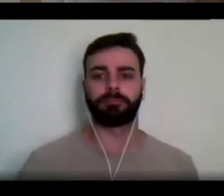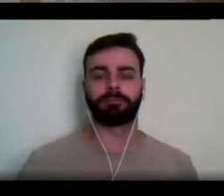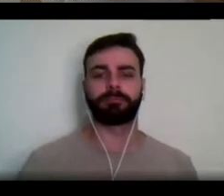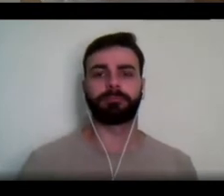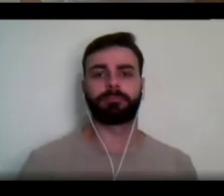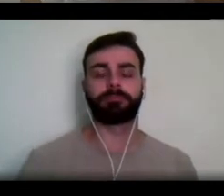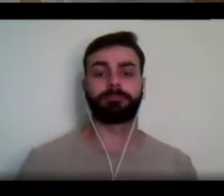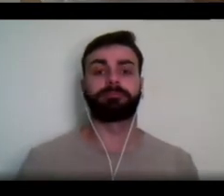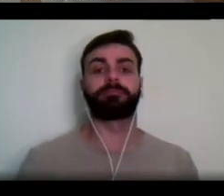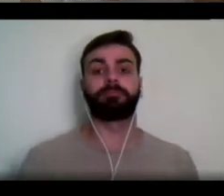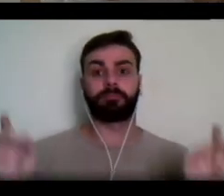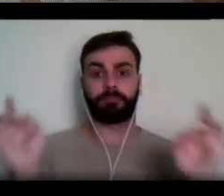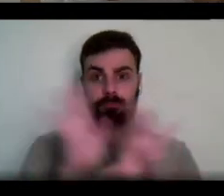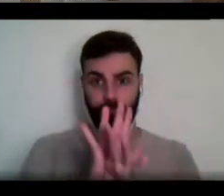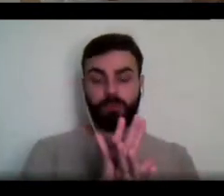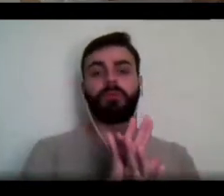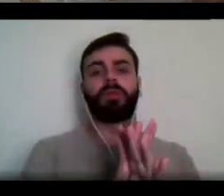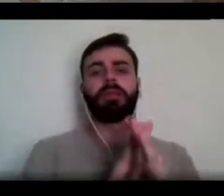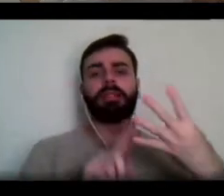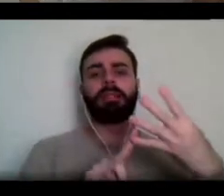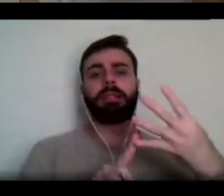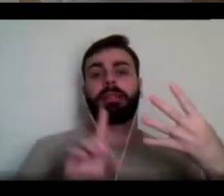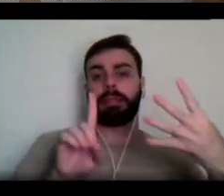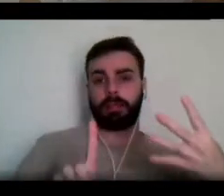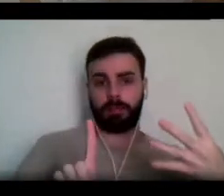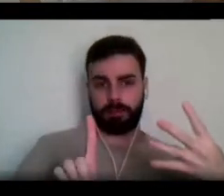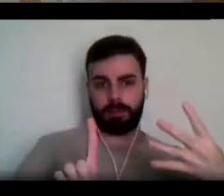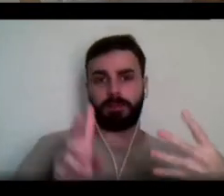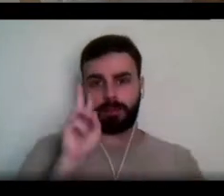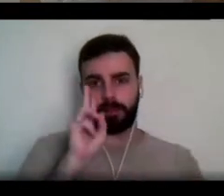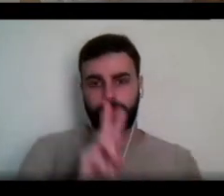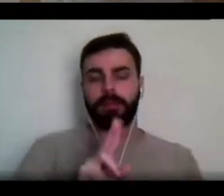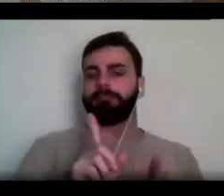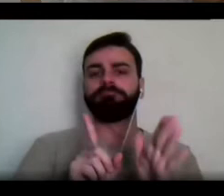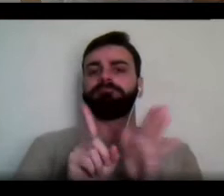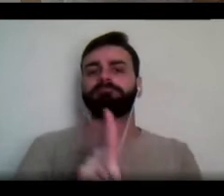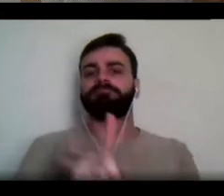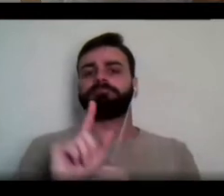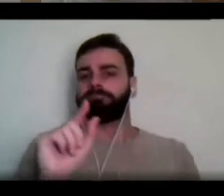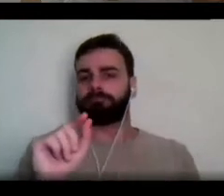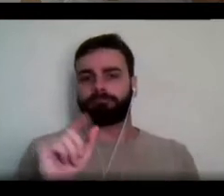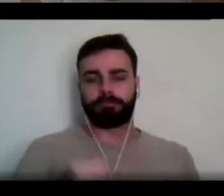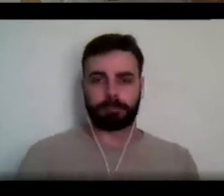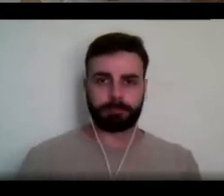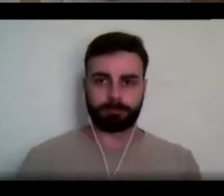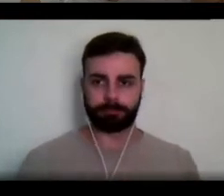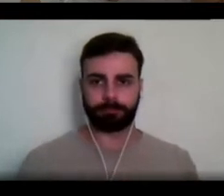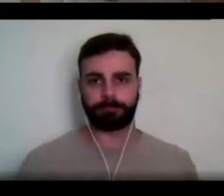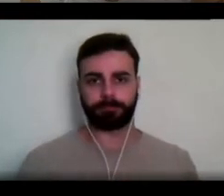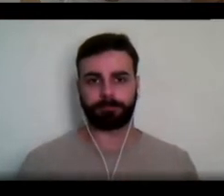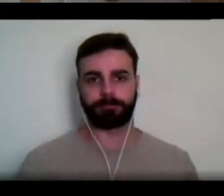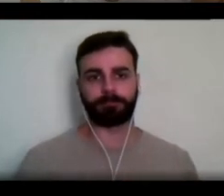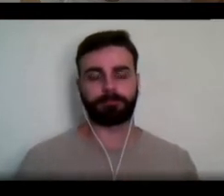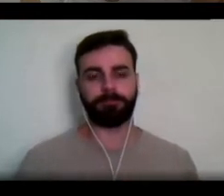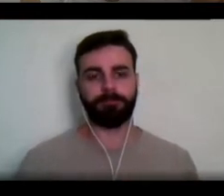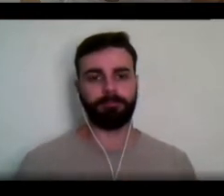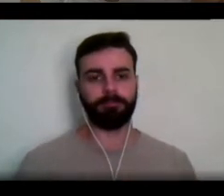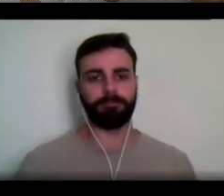Agora, na letra D, o que ele pergunta é o seguinte.